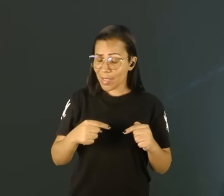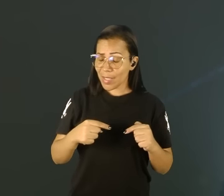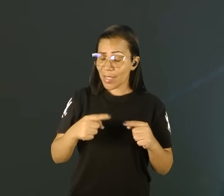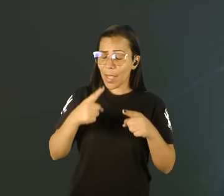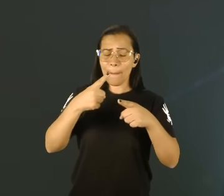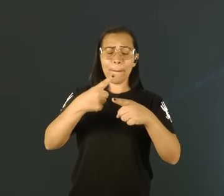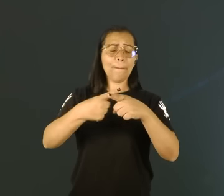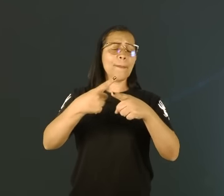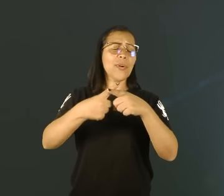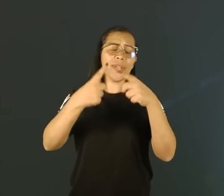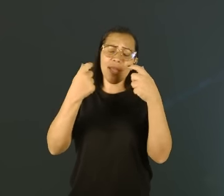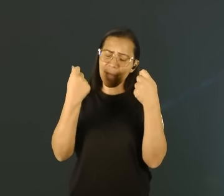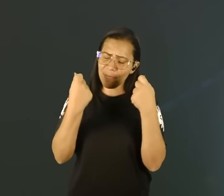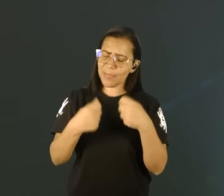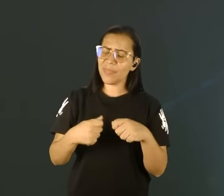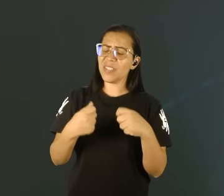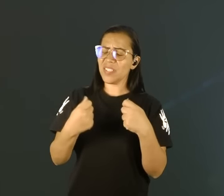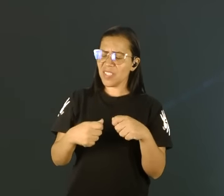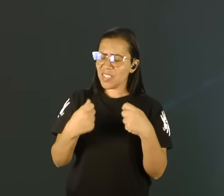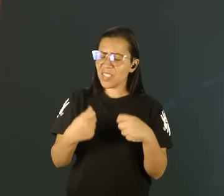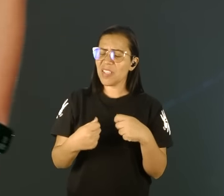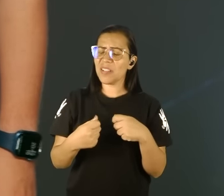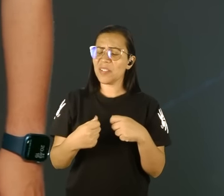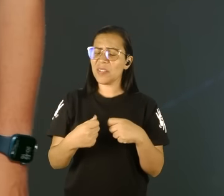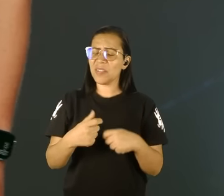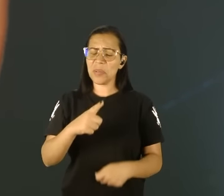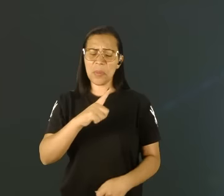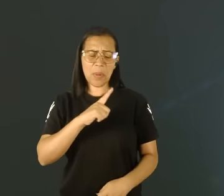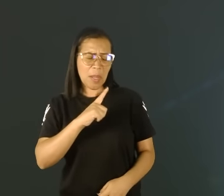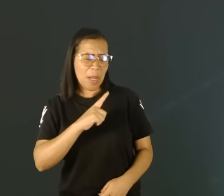Muitos vieram de perto, de longe.